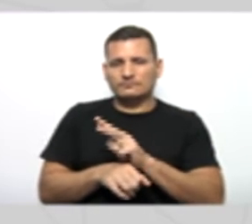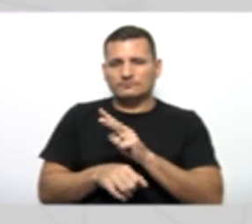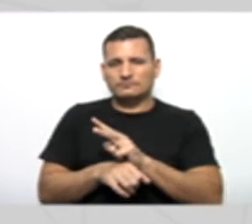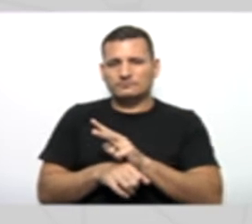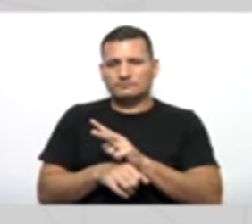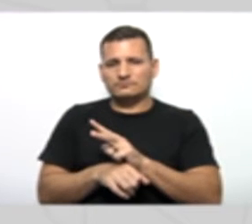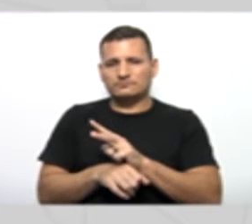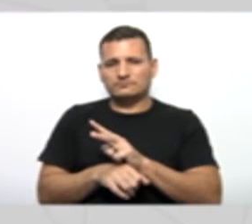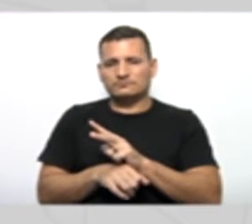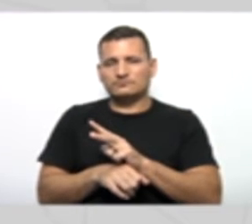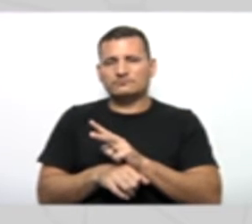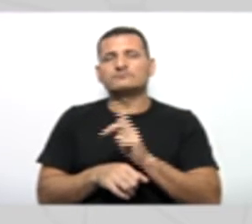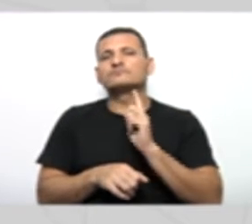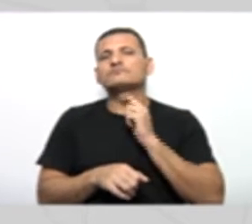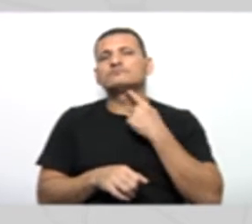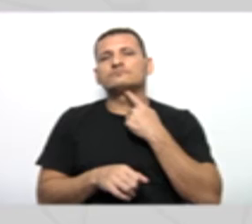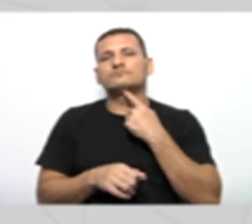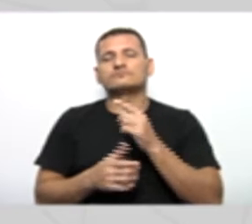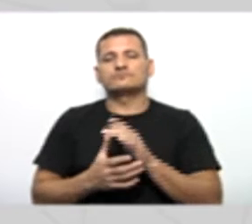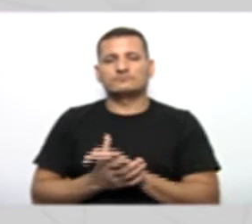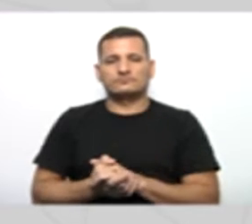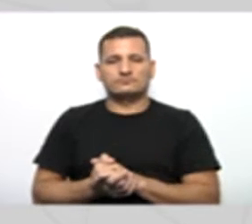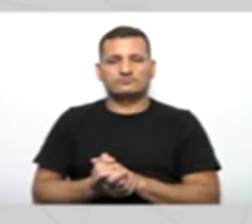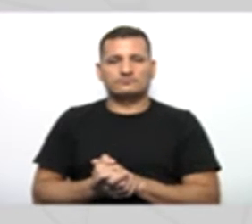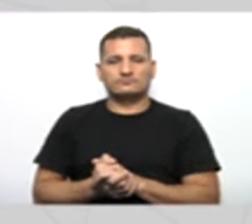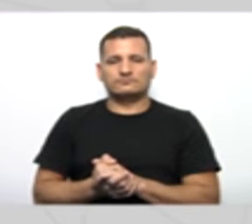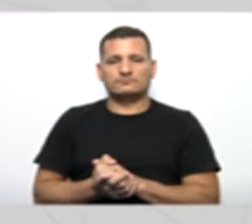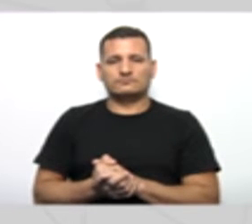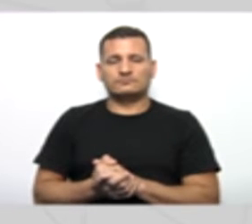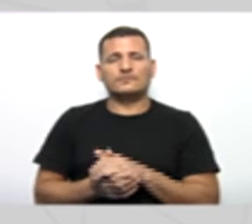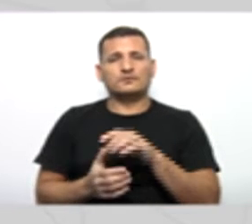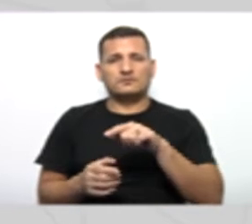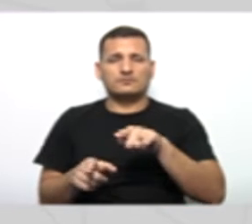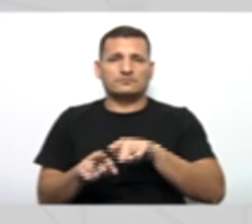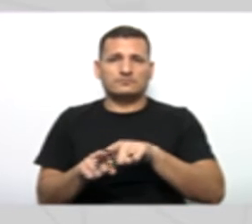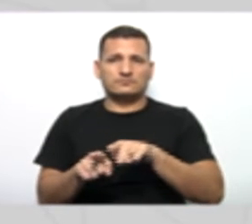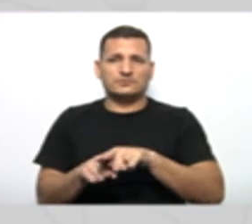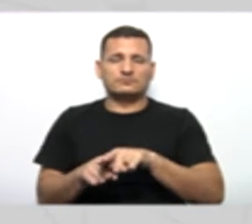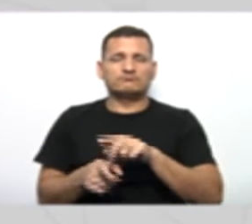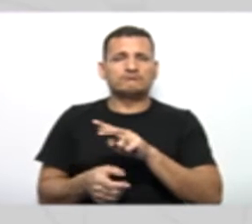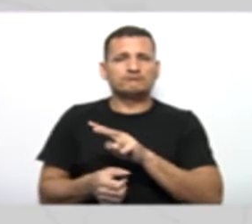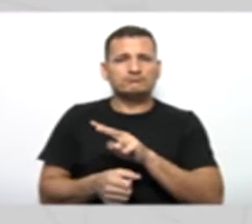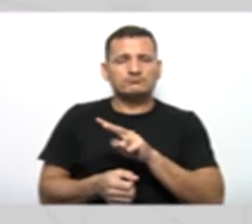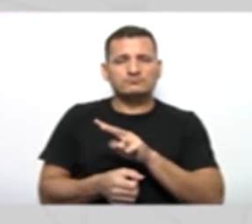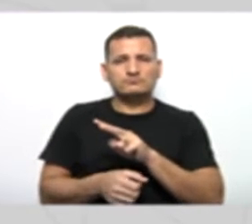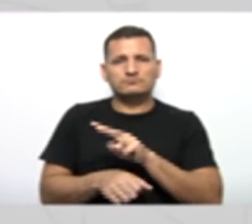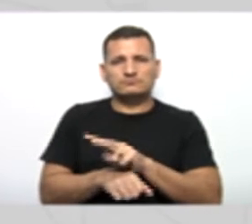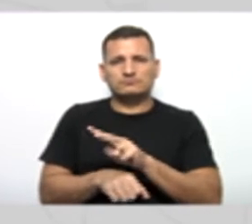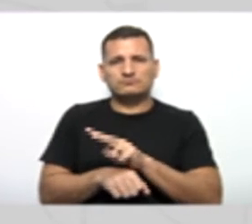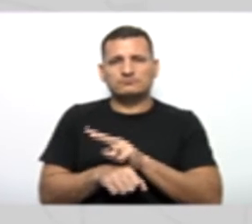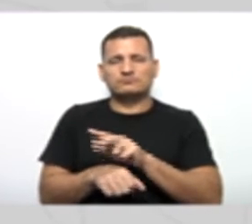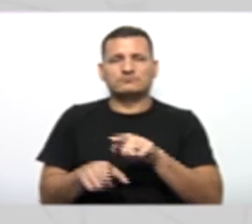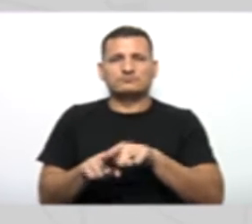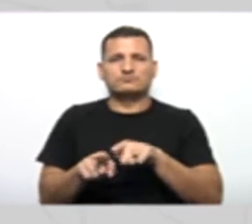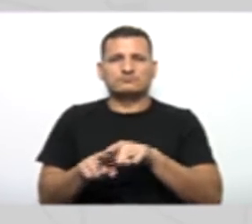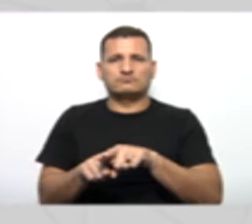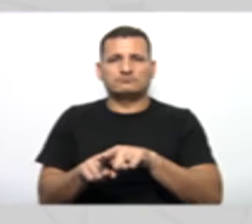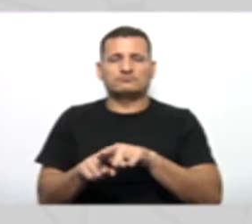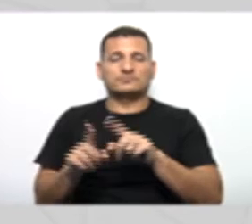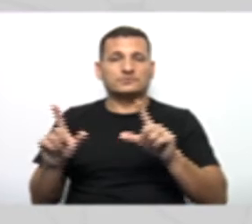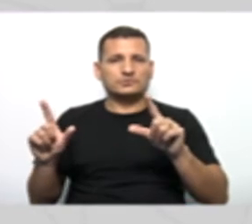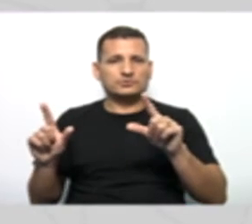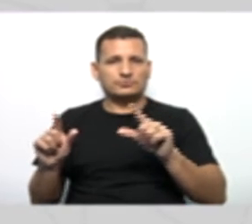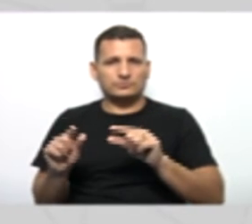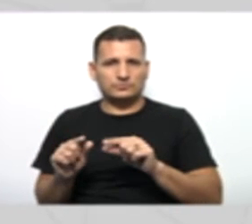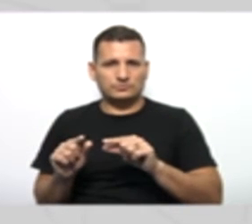Está correto também. A prevenção da poluição, ela previne que o poluente possa ser gerado. E assim diminui